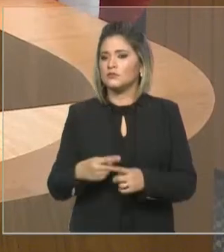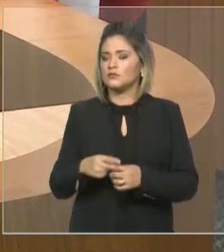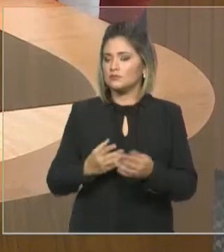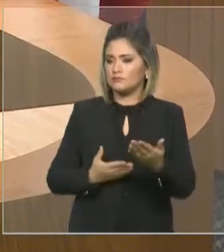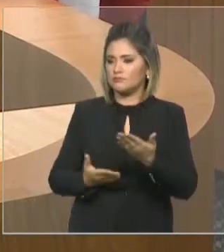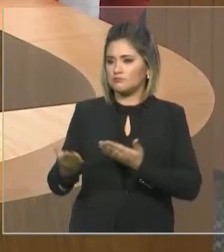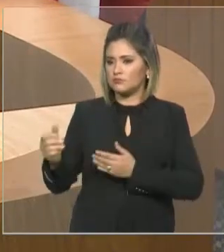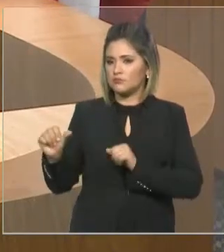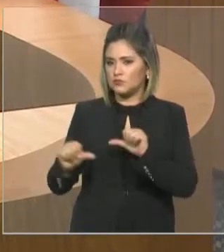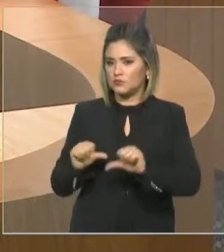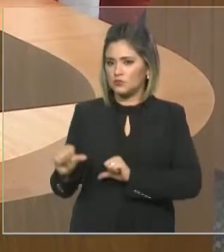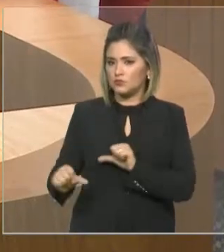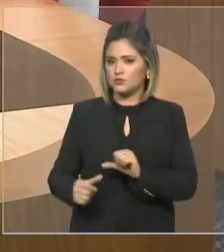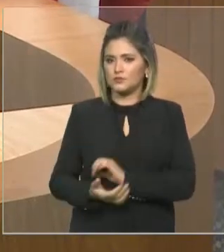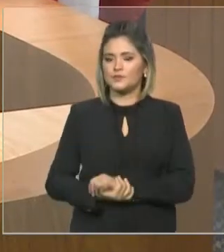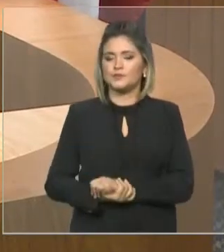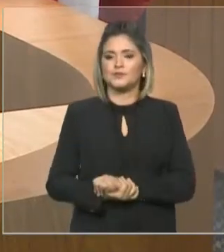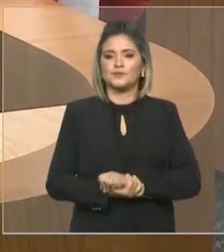Senhor presidente,